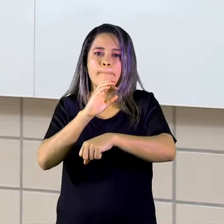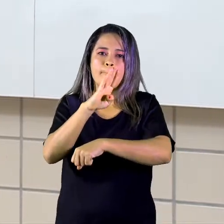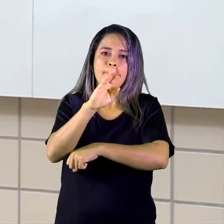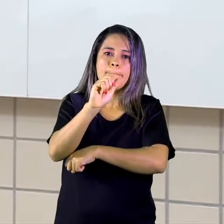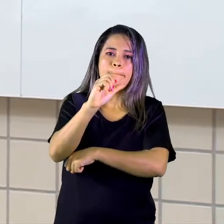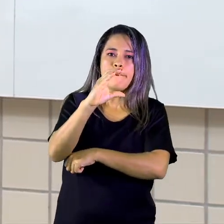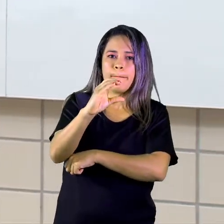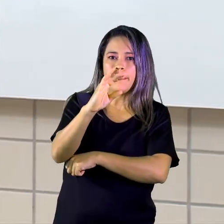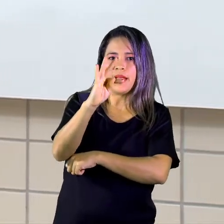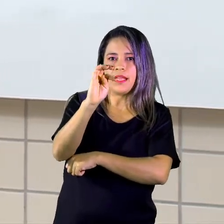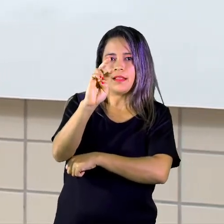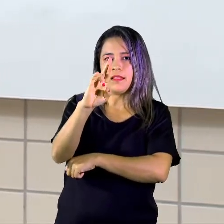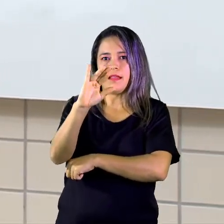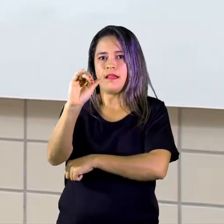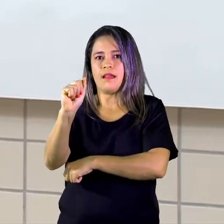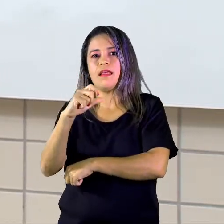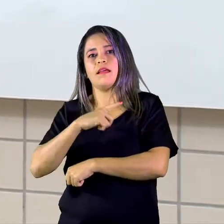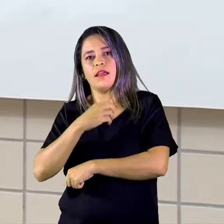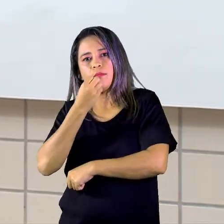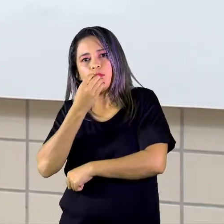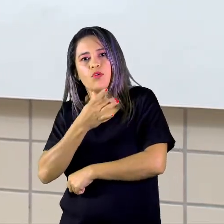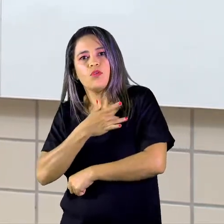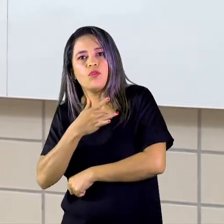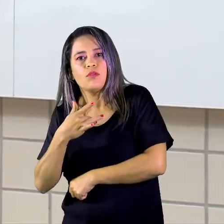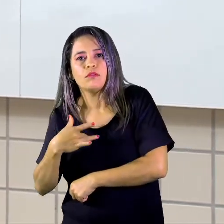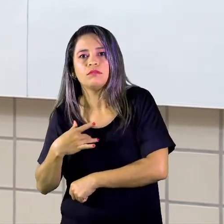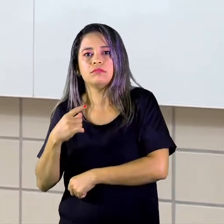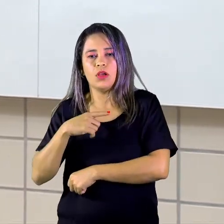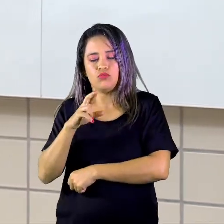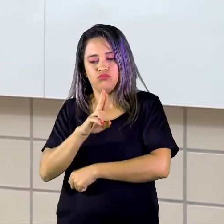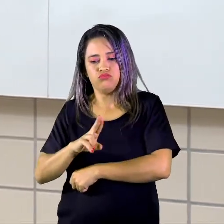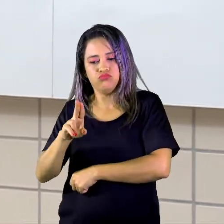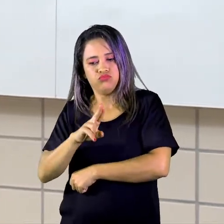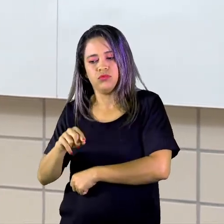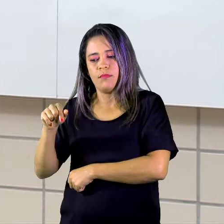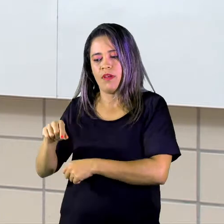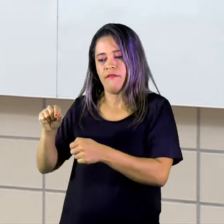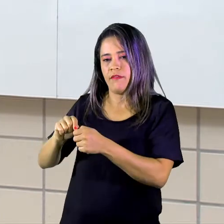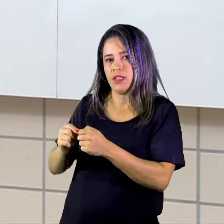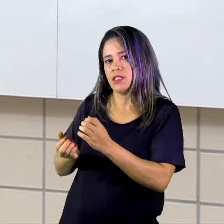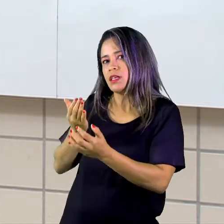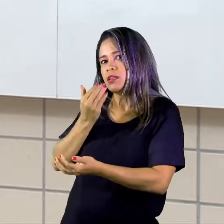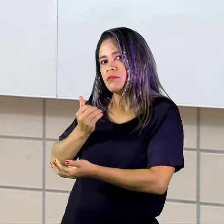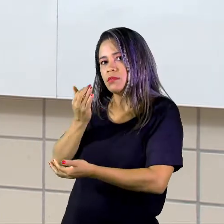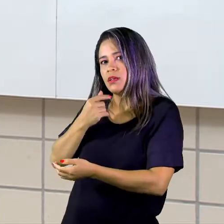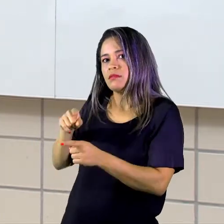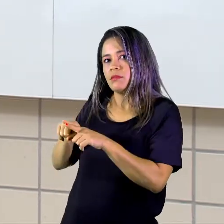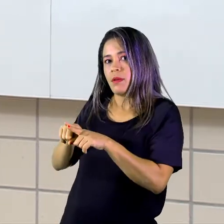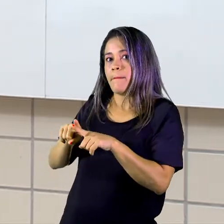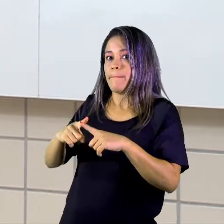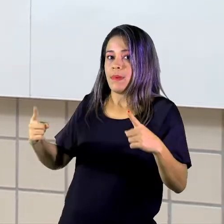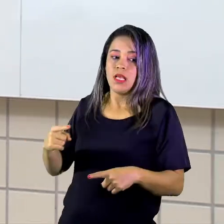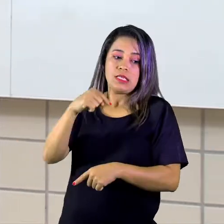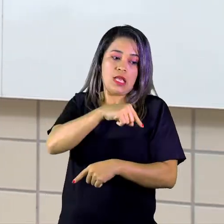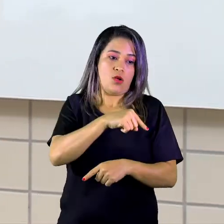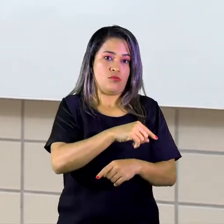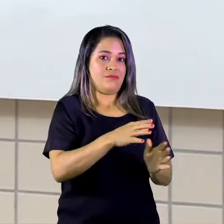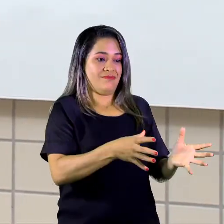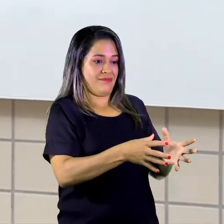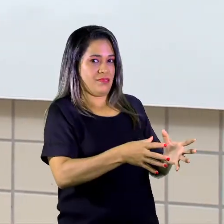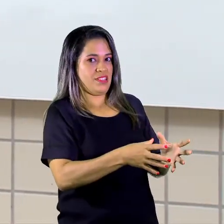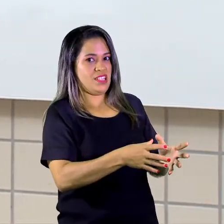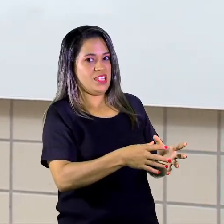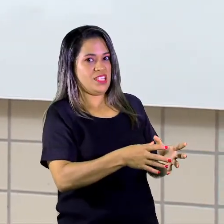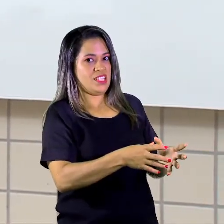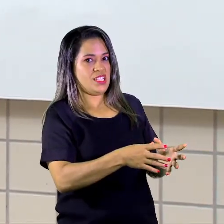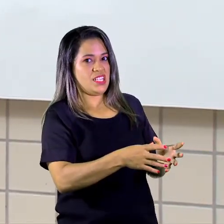bactérias decompositoras, as bactérias que são utilizadas na produção de alimentos, mas tem aquelas que nos prejudicam, que são as bactérias